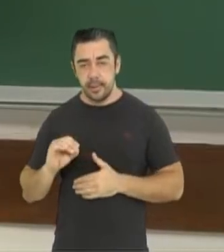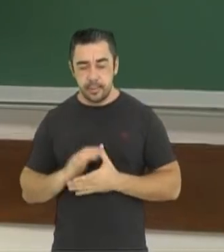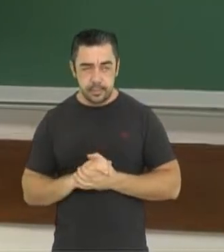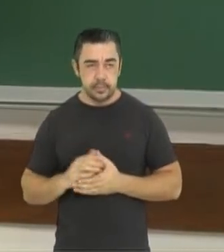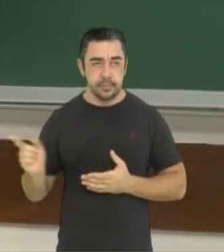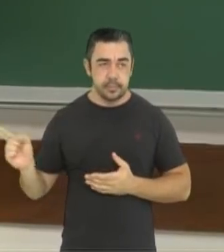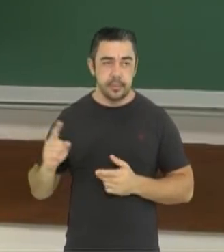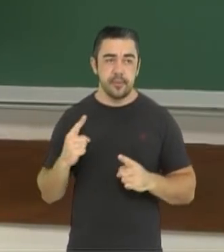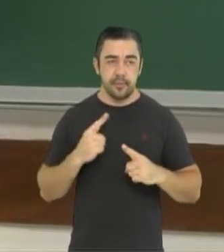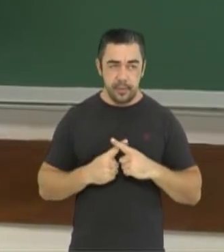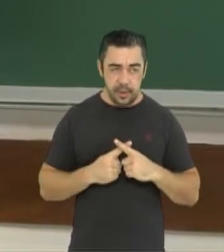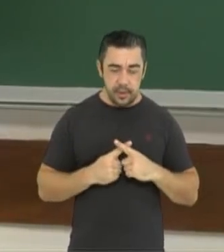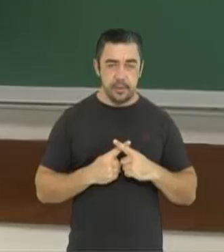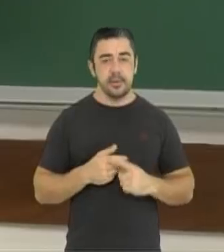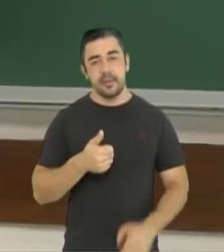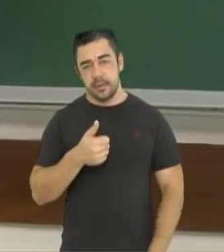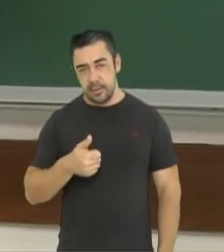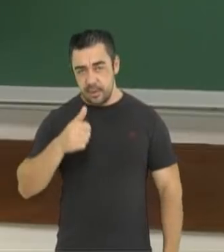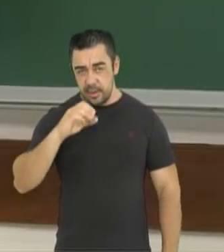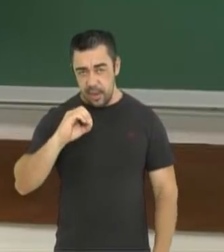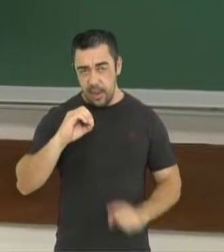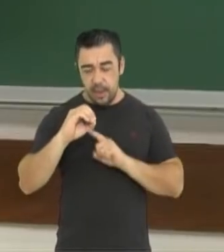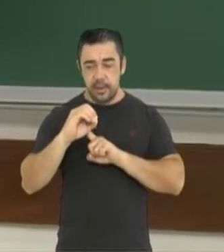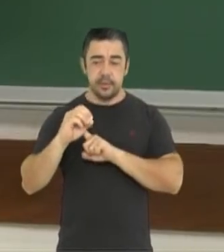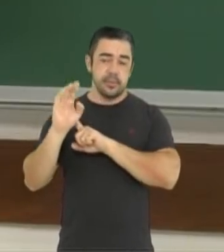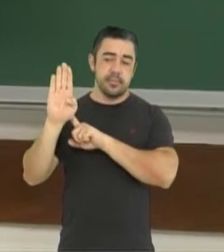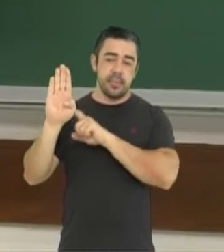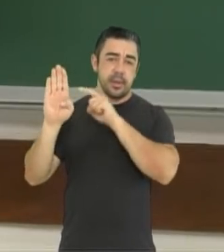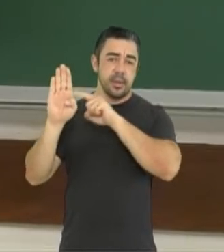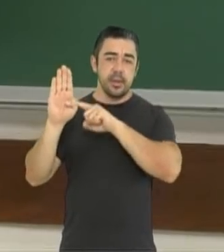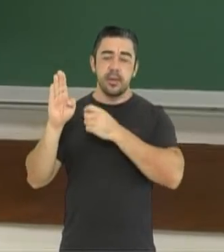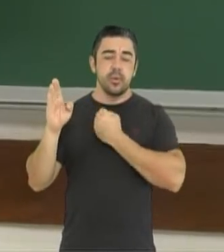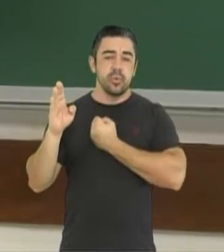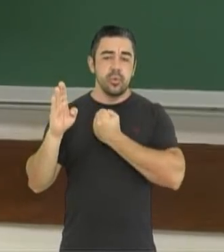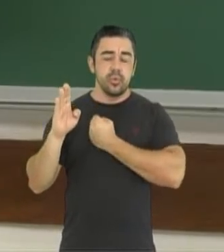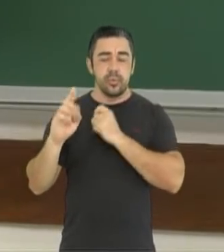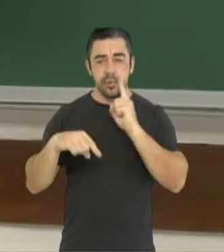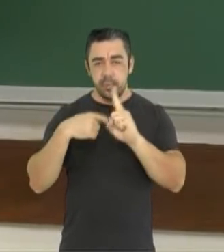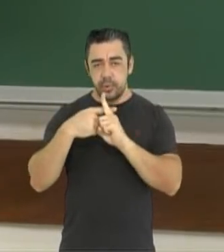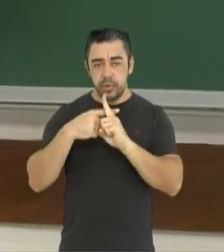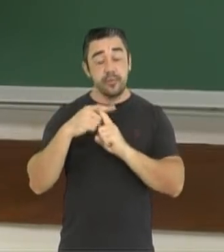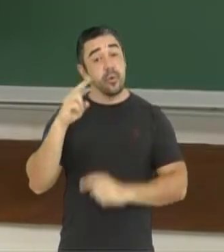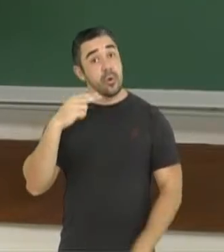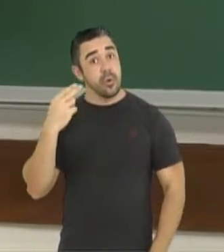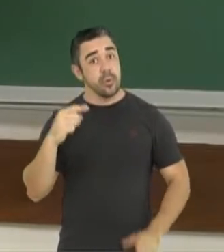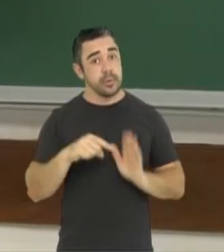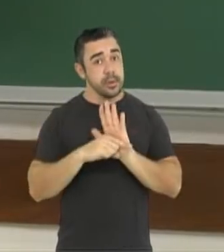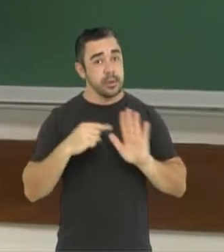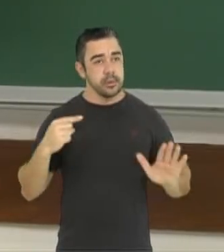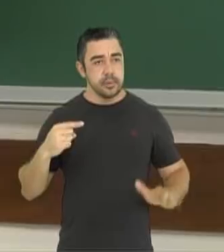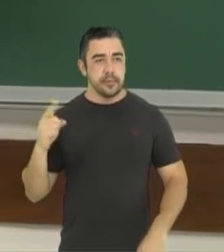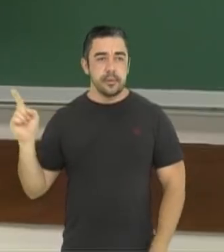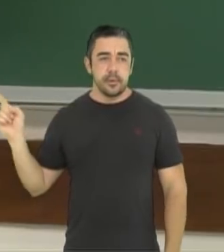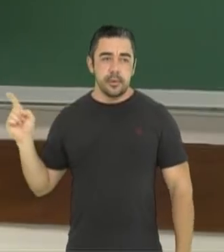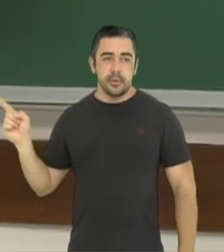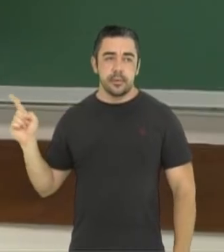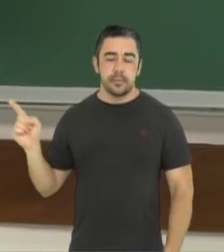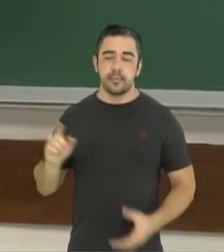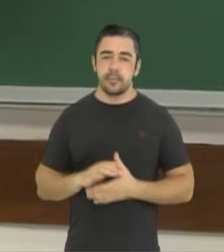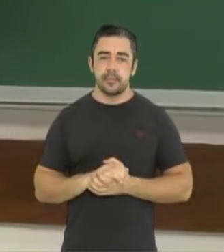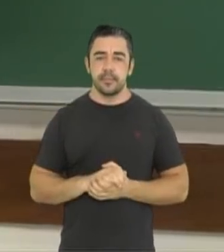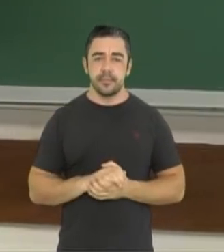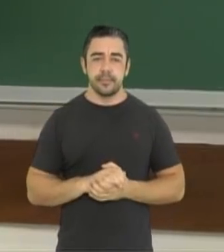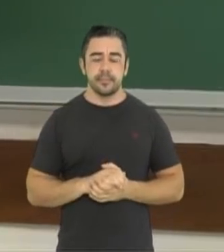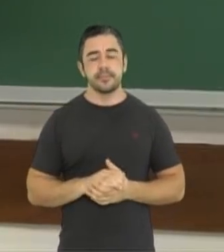ok? Vezes a potência elevado a qualquer número positivo ou negativo aqui. Então, potência de 10 com